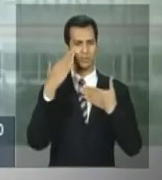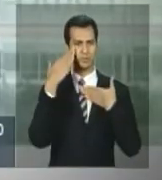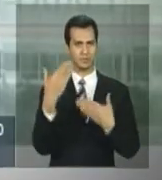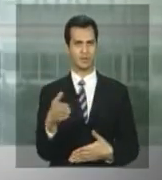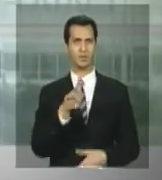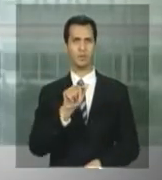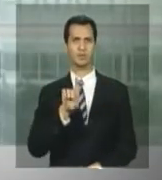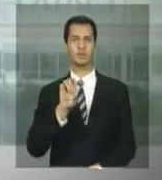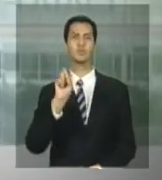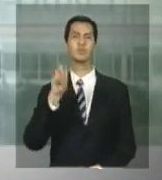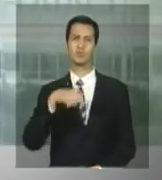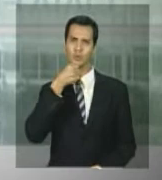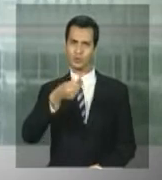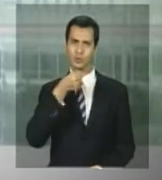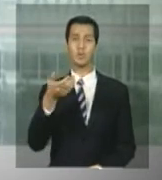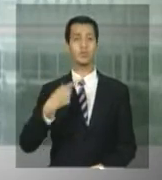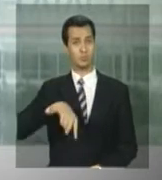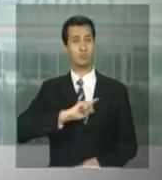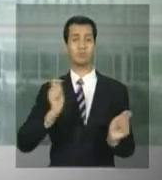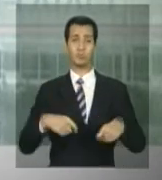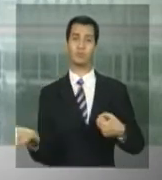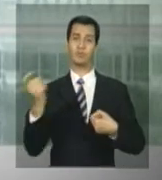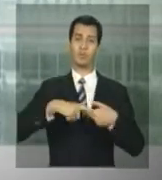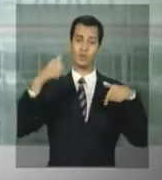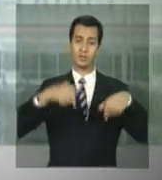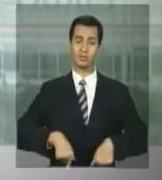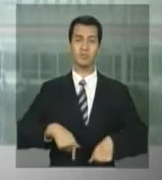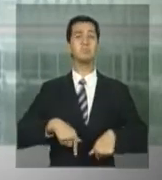Obrigada, Adilson. Lembrando então que podemos voltar a qualquer